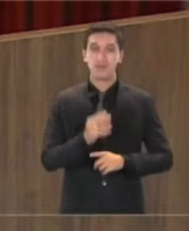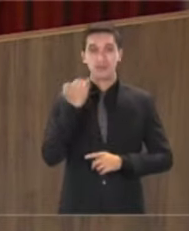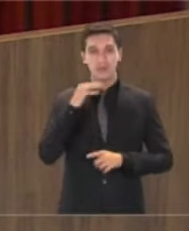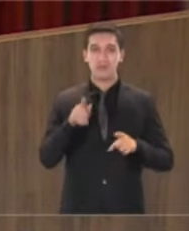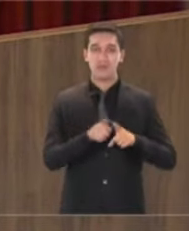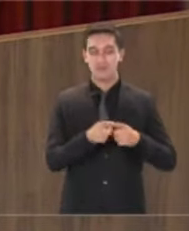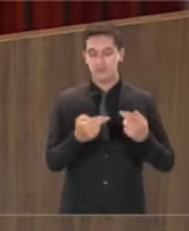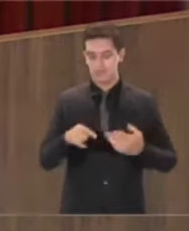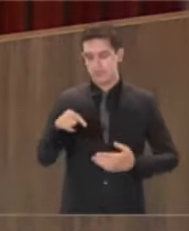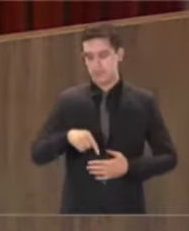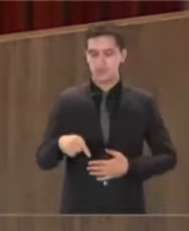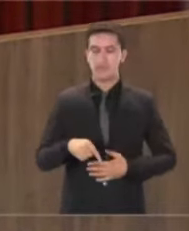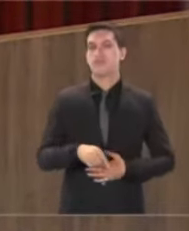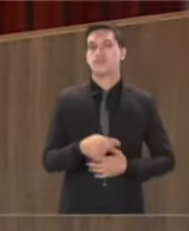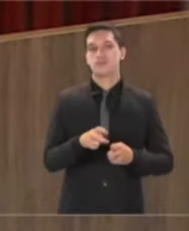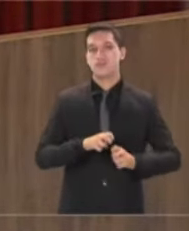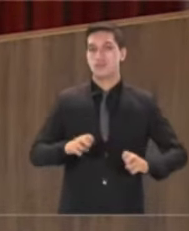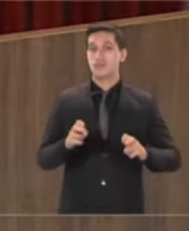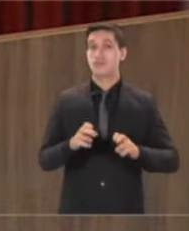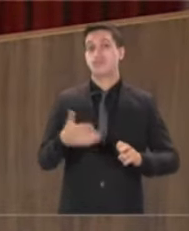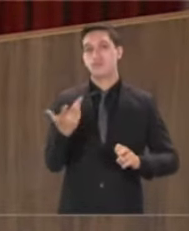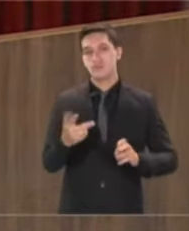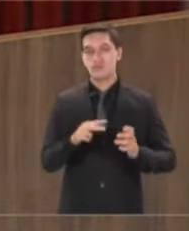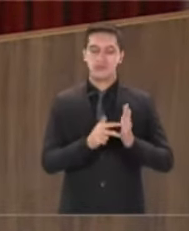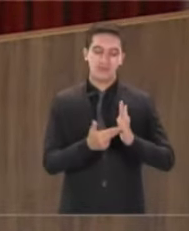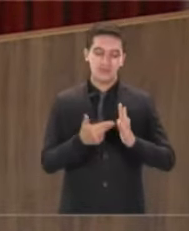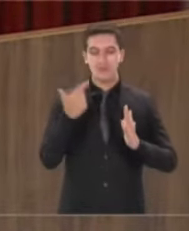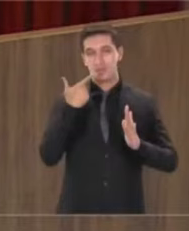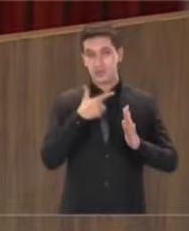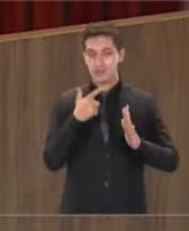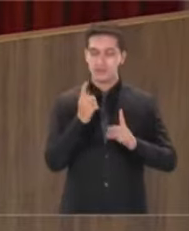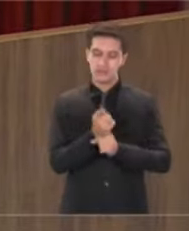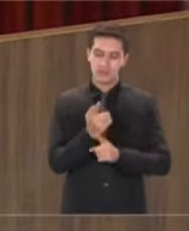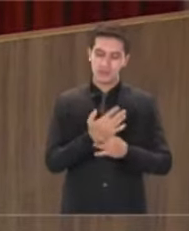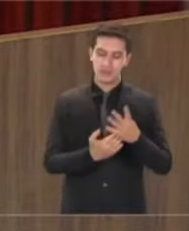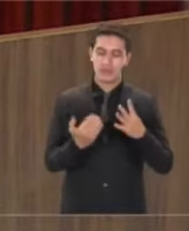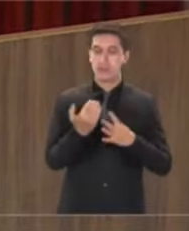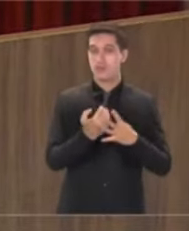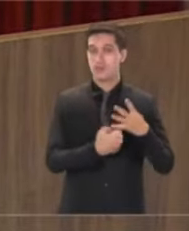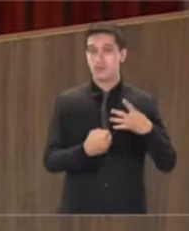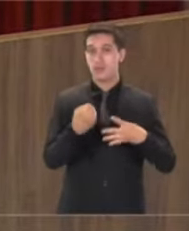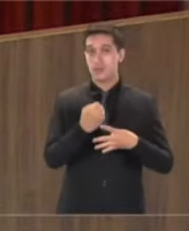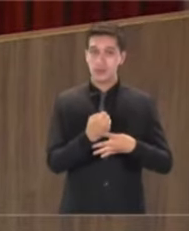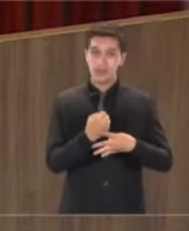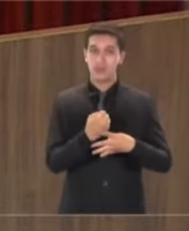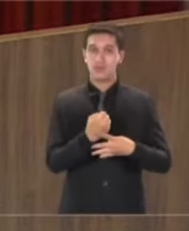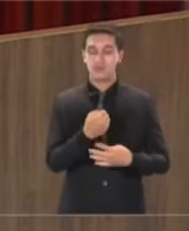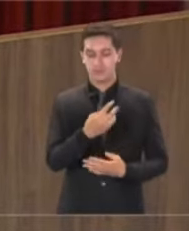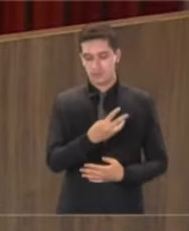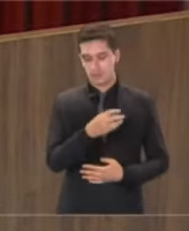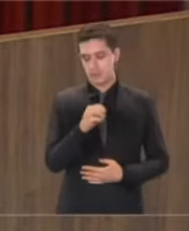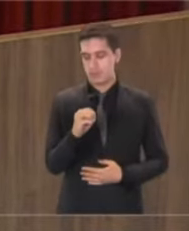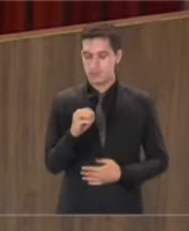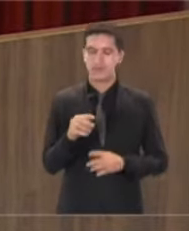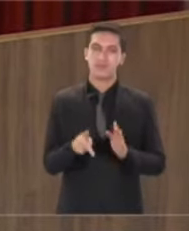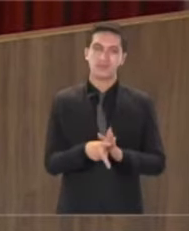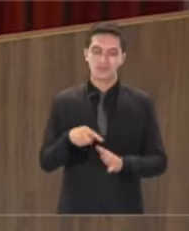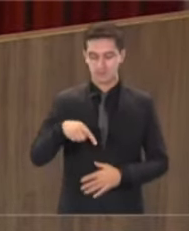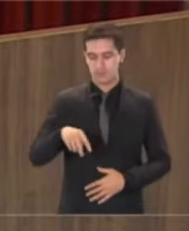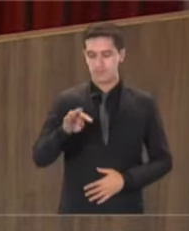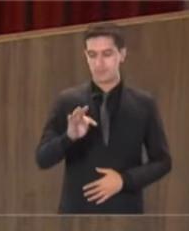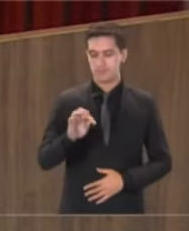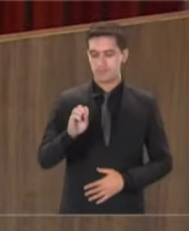nesta Corte, o que faz, mais uma vez, incidir mais uma súmula, no caso, o óbice da súmula 30 do